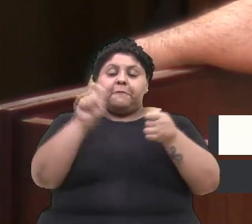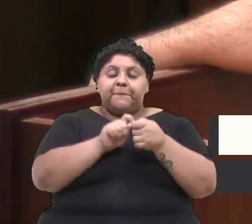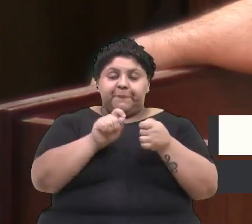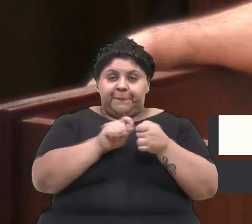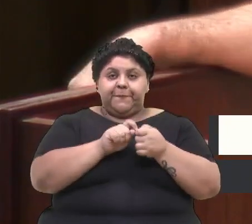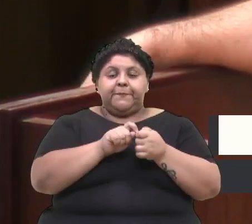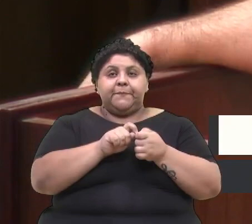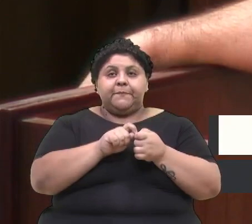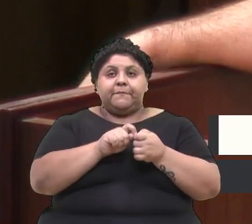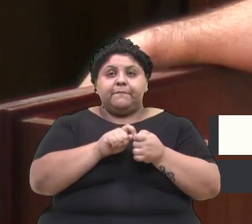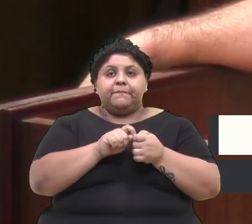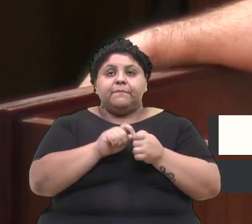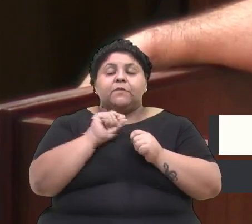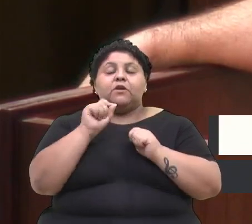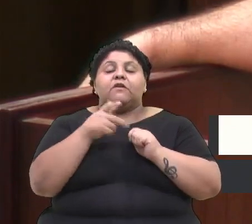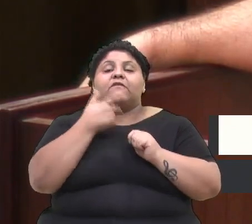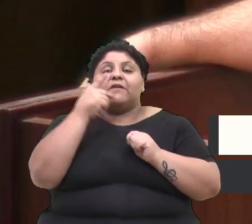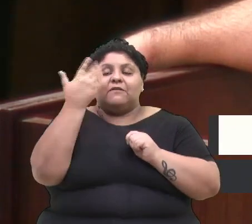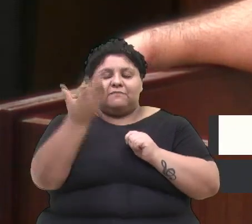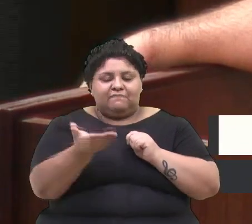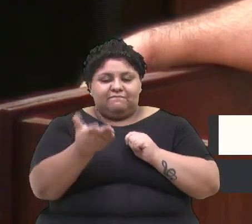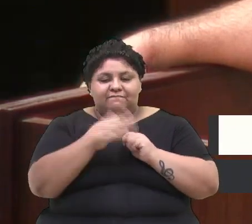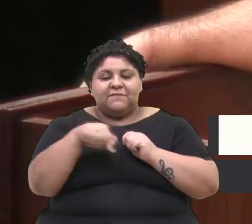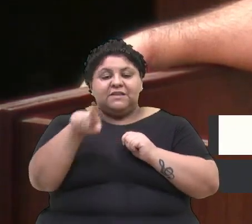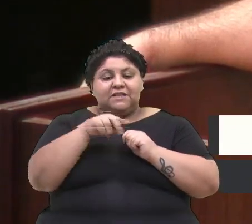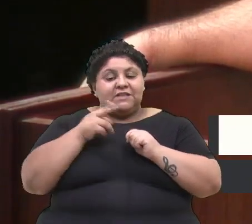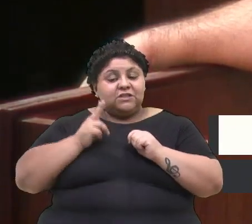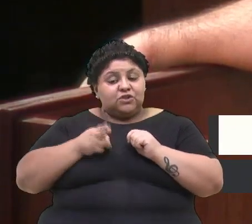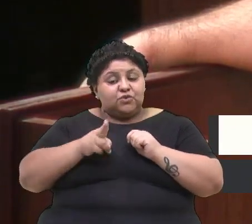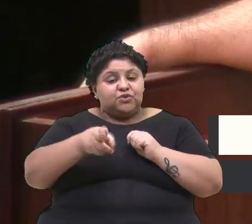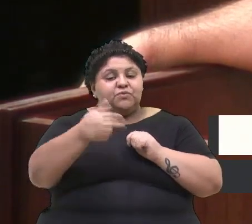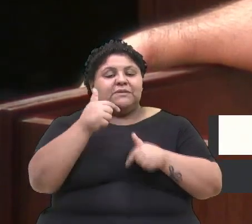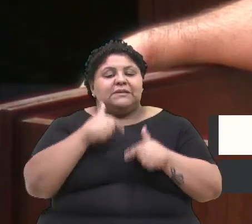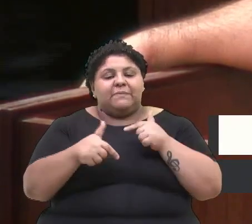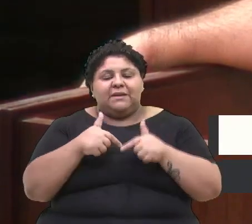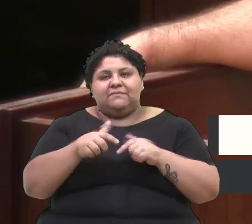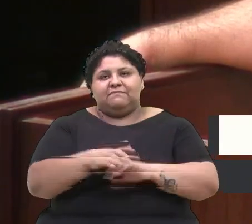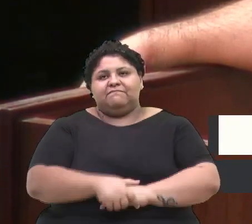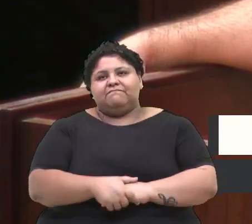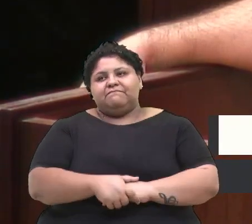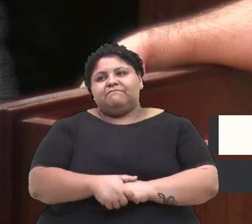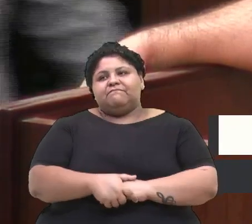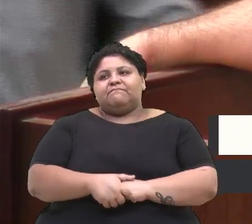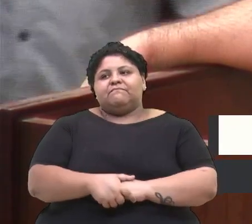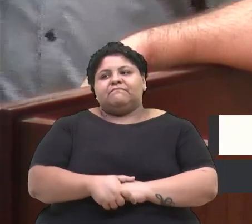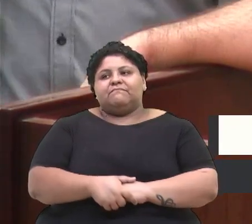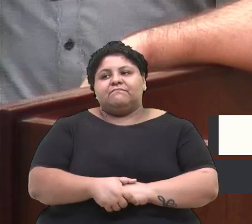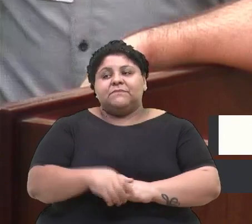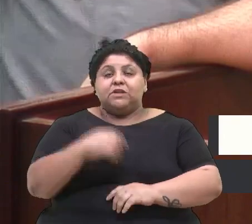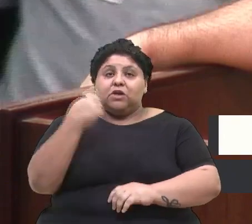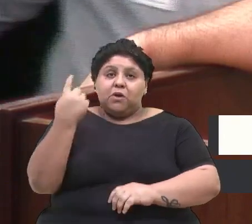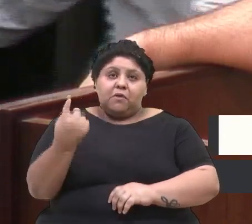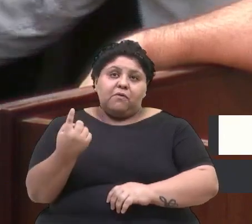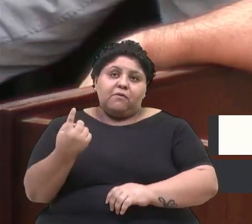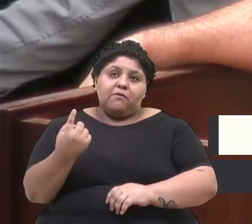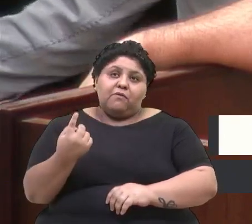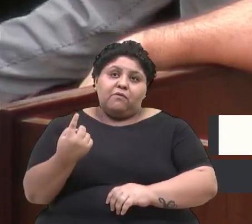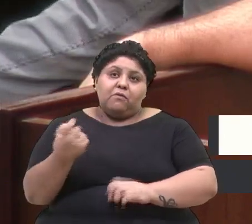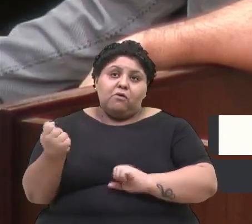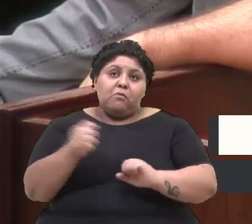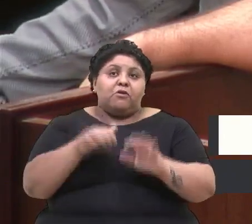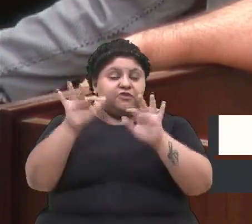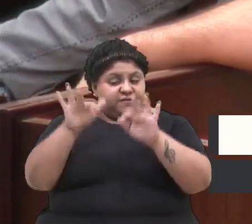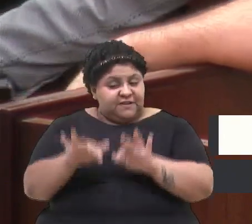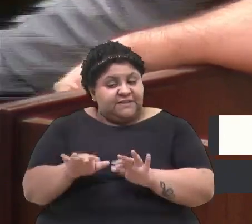Então, foi o que a senhora disse, vereadora Marisol. A gente continua trabalhando. Um zoiudo cai por conta. Pode ter certeza disso que eu estou